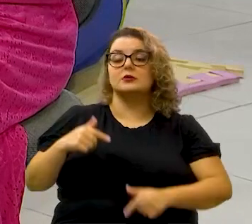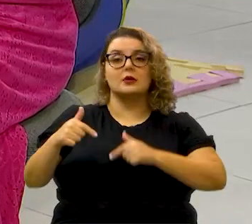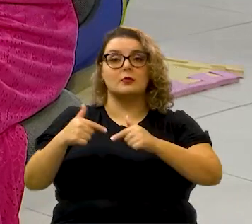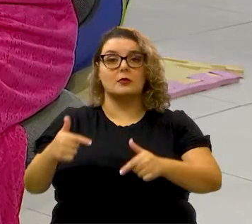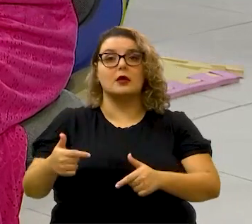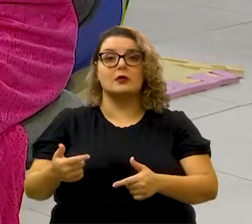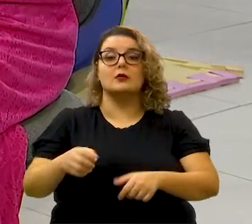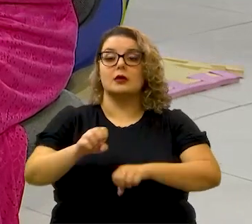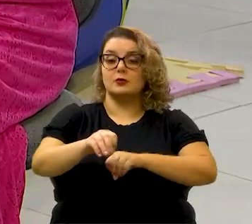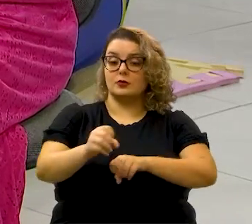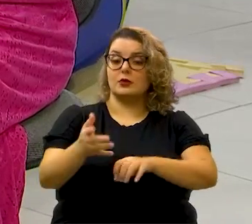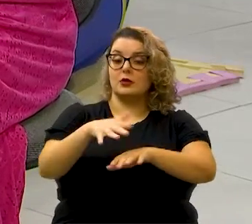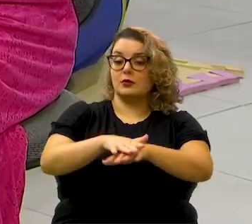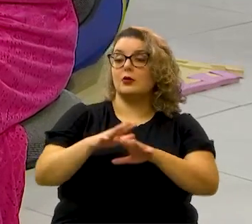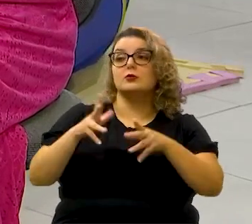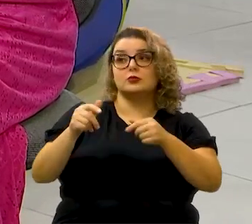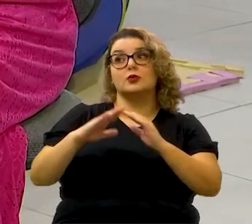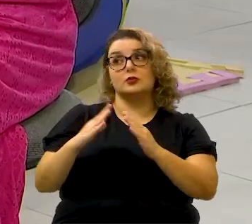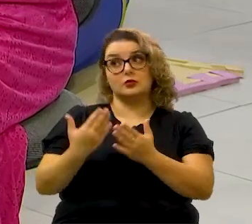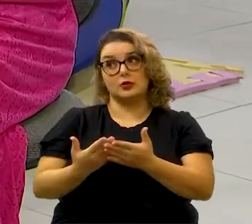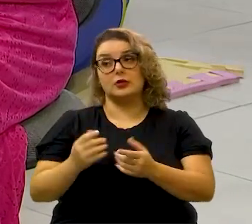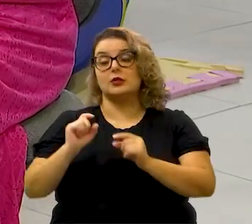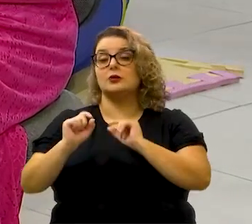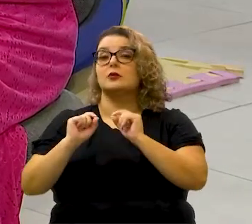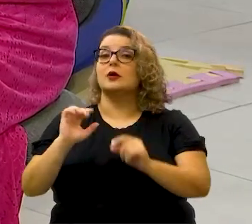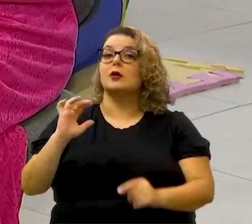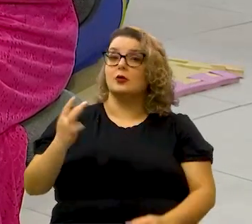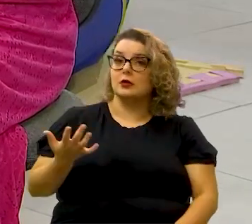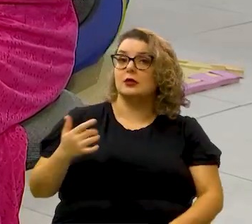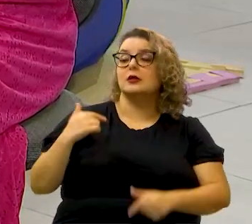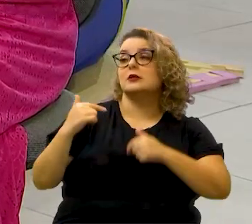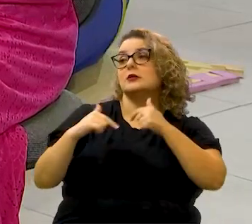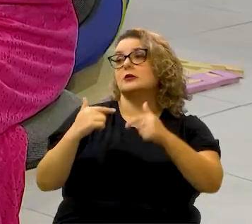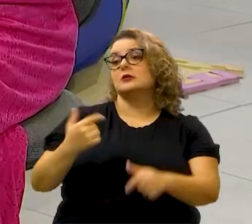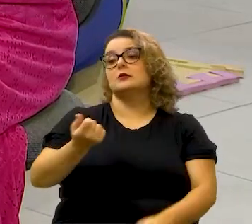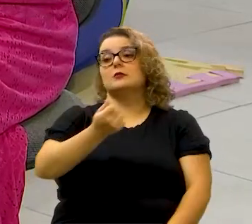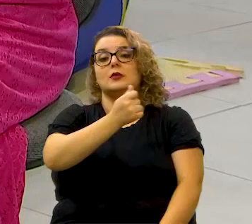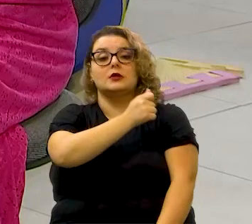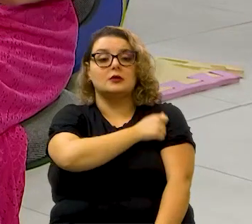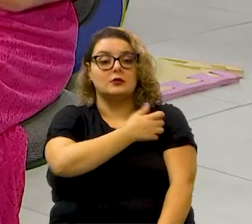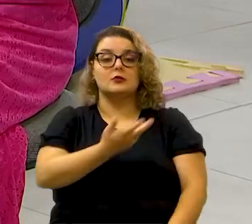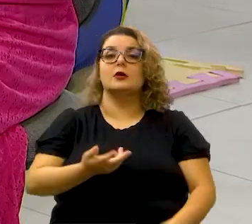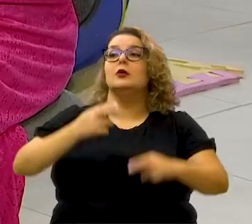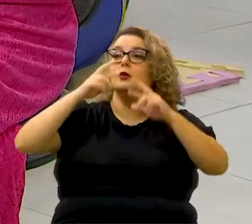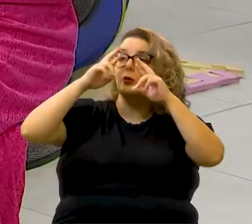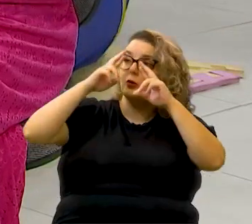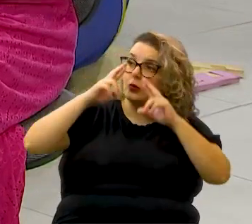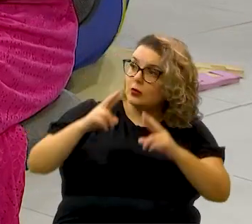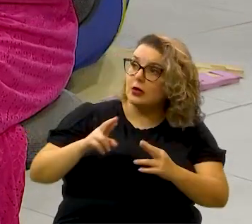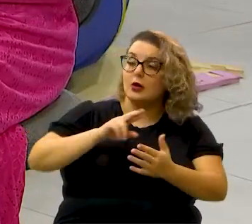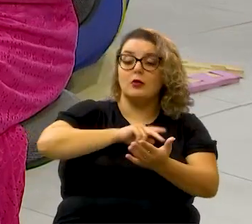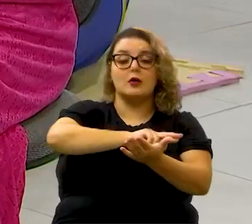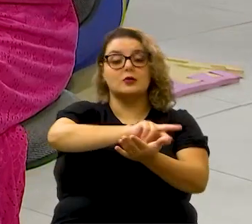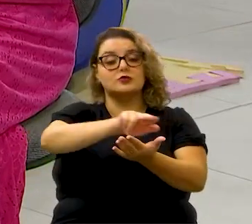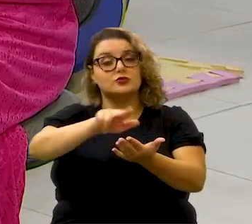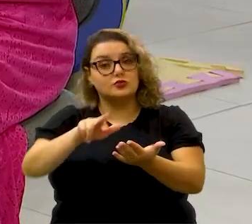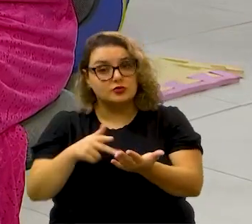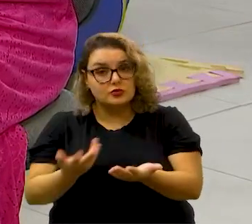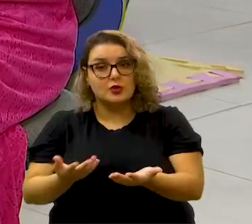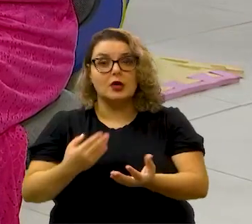educação inclusiva como um todo na escola. E isso demanda o que também? Você trabalhar com o aluno a questão do respeito,